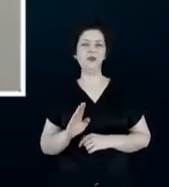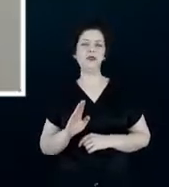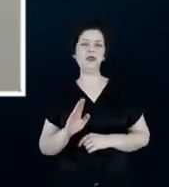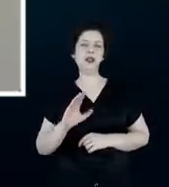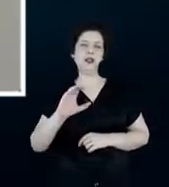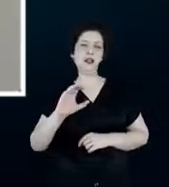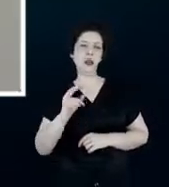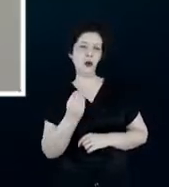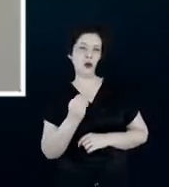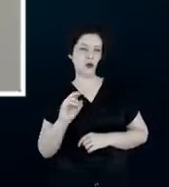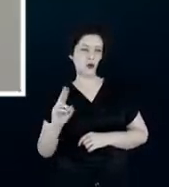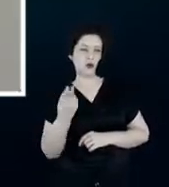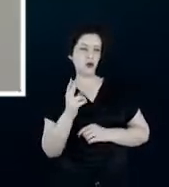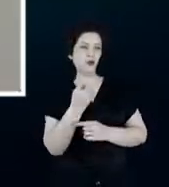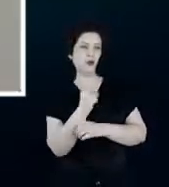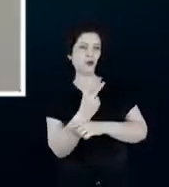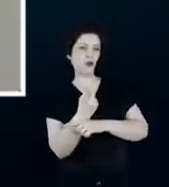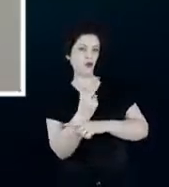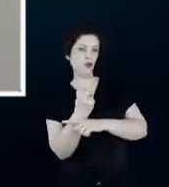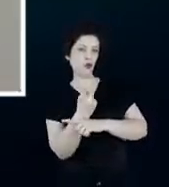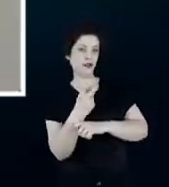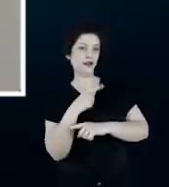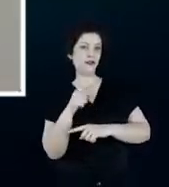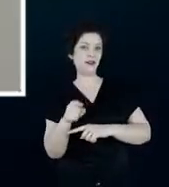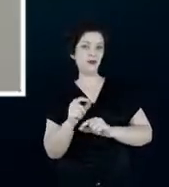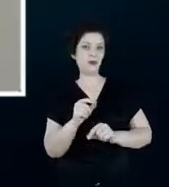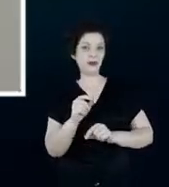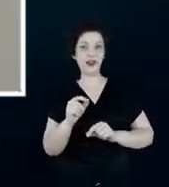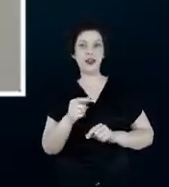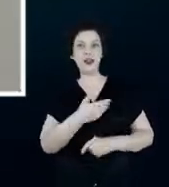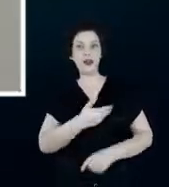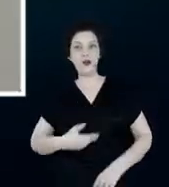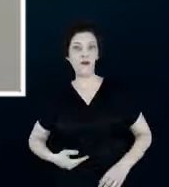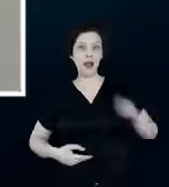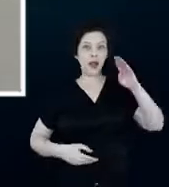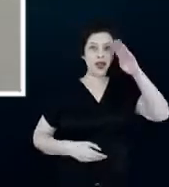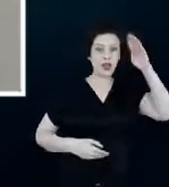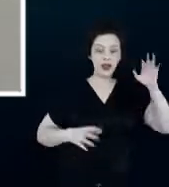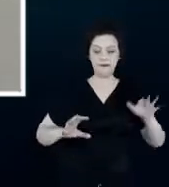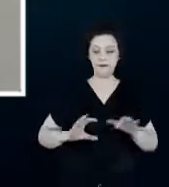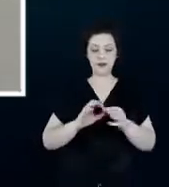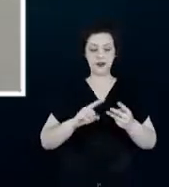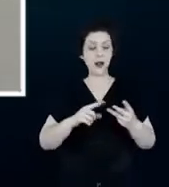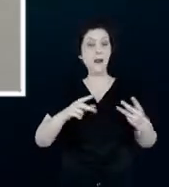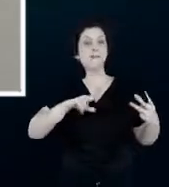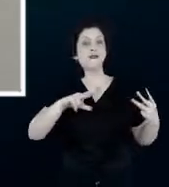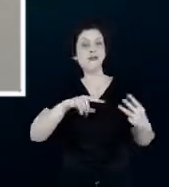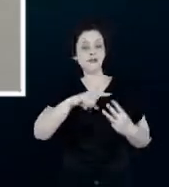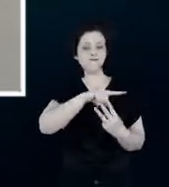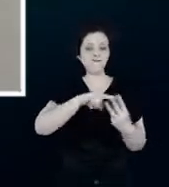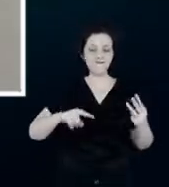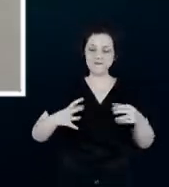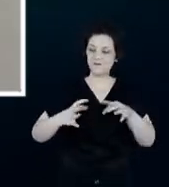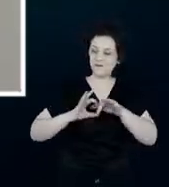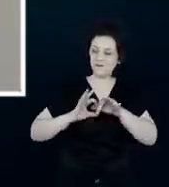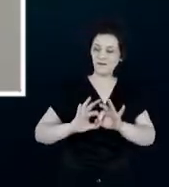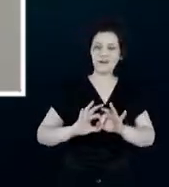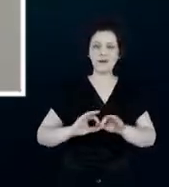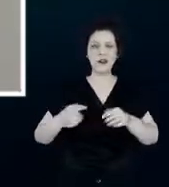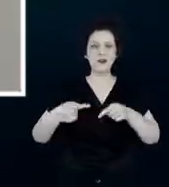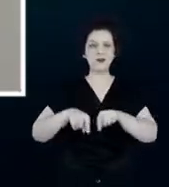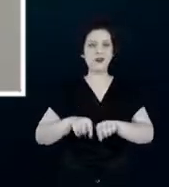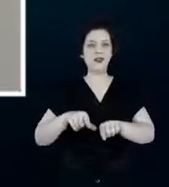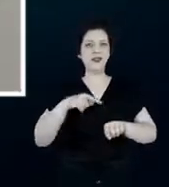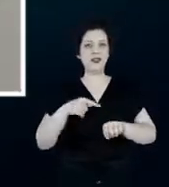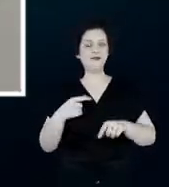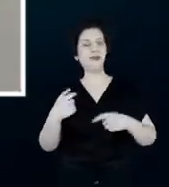essa retroalimentação entre Estado, academia e setor privado, né? Então, acho que a gente tem que trabalhar junto. E eu